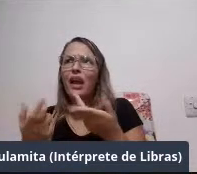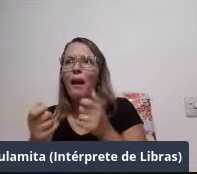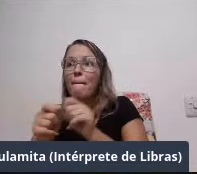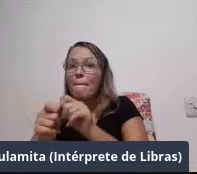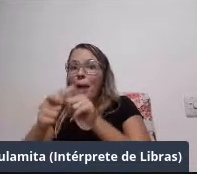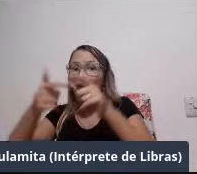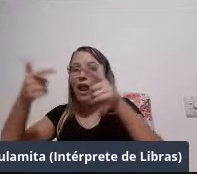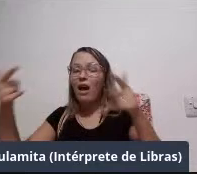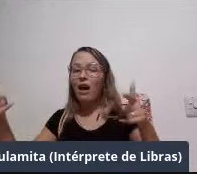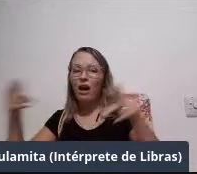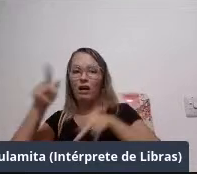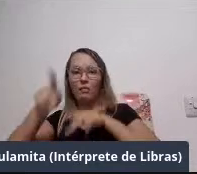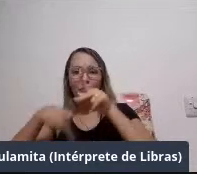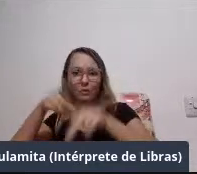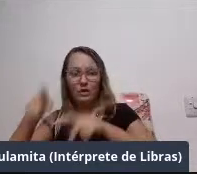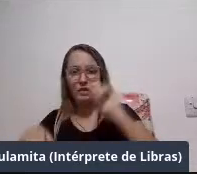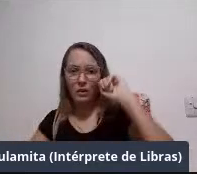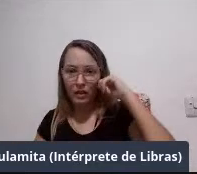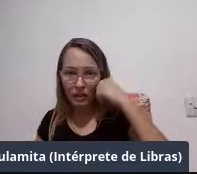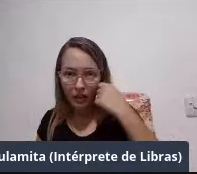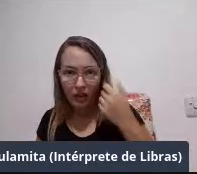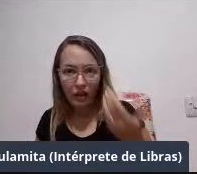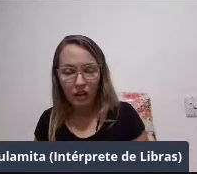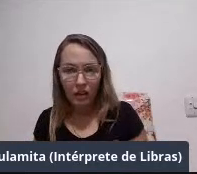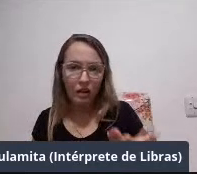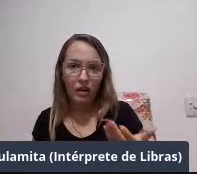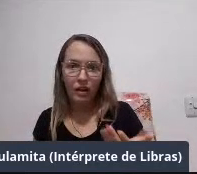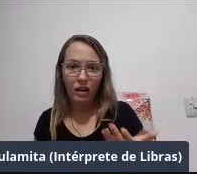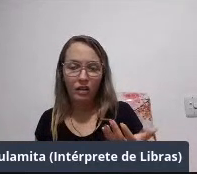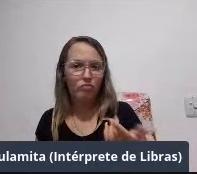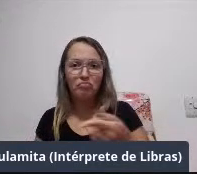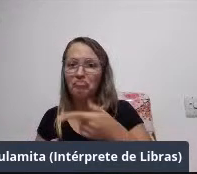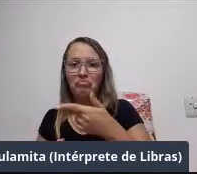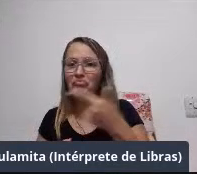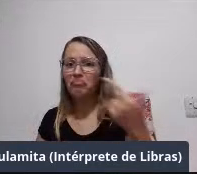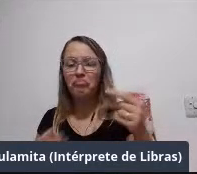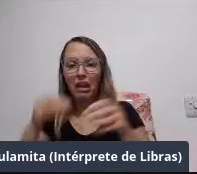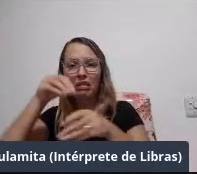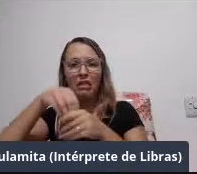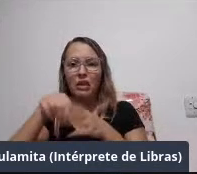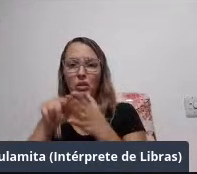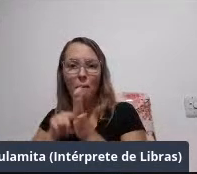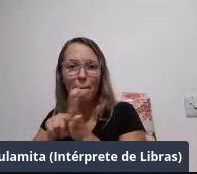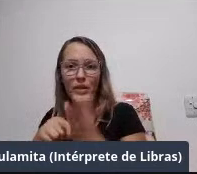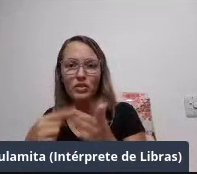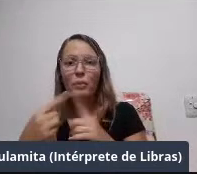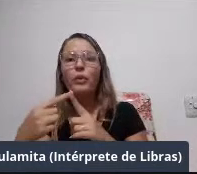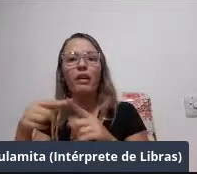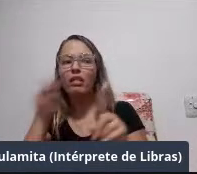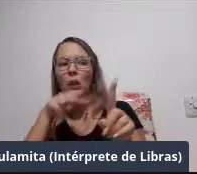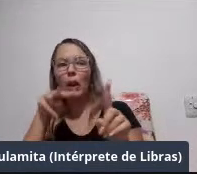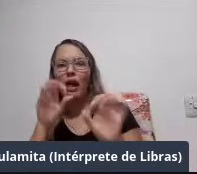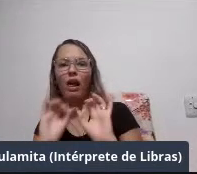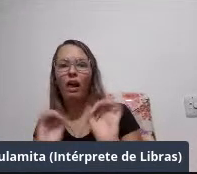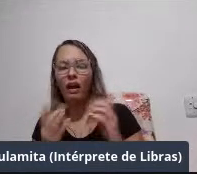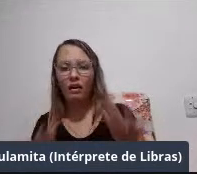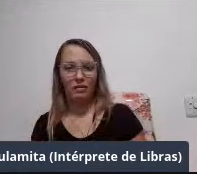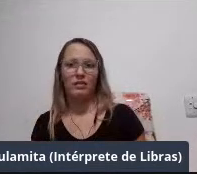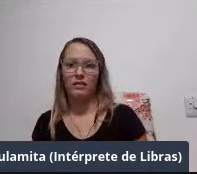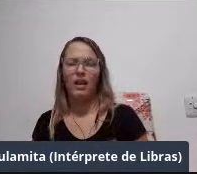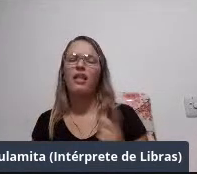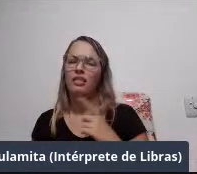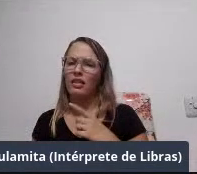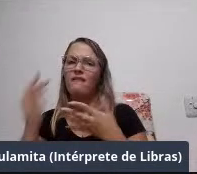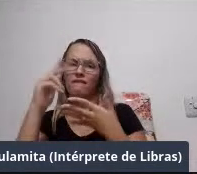significativa da população brasileira não está nas pesquisas, não é olhada, né? Então, tem várias as